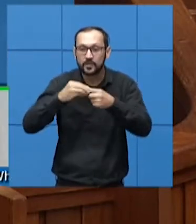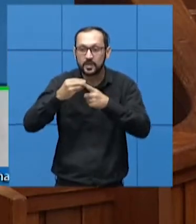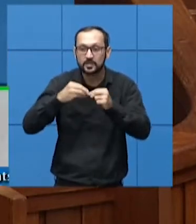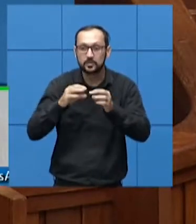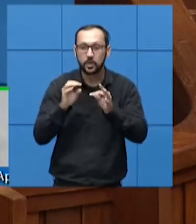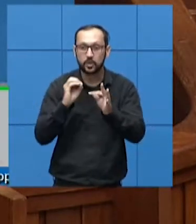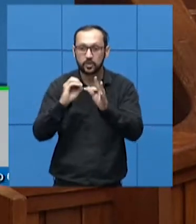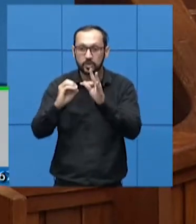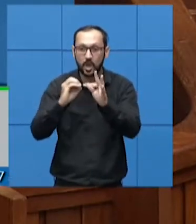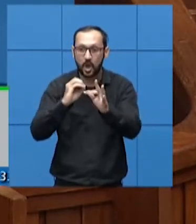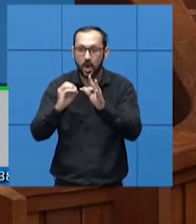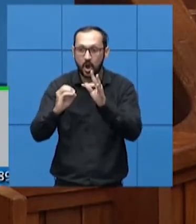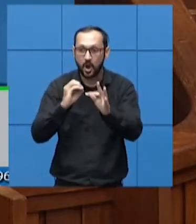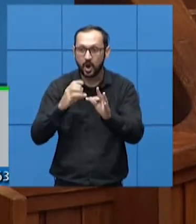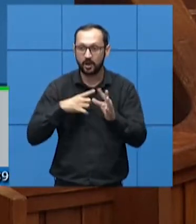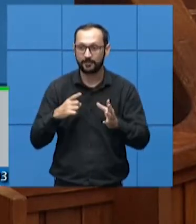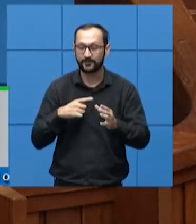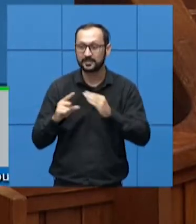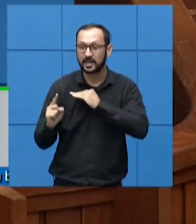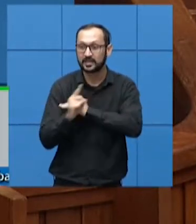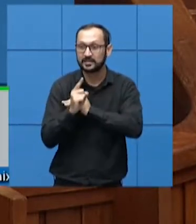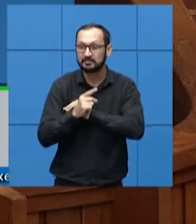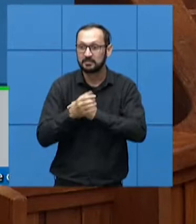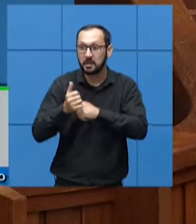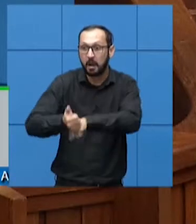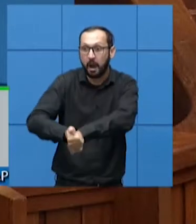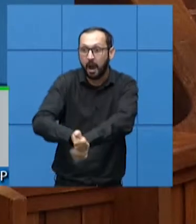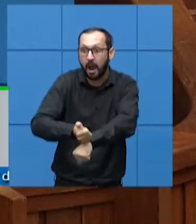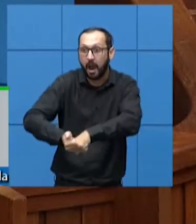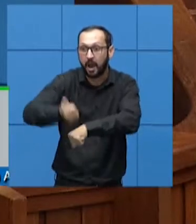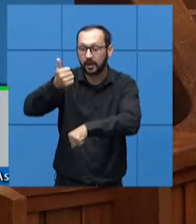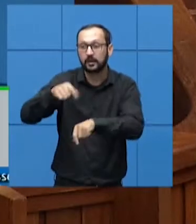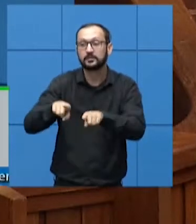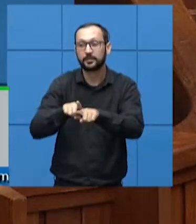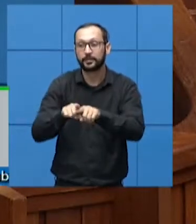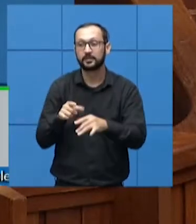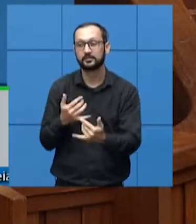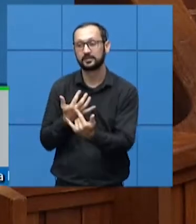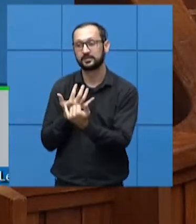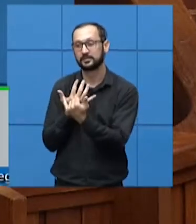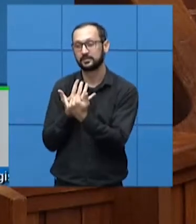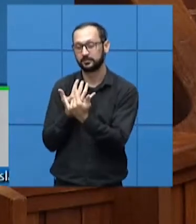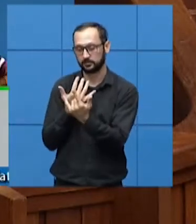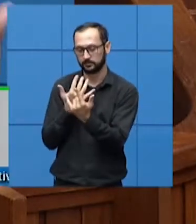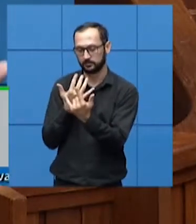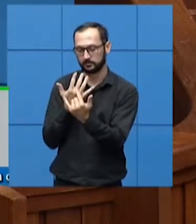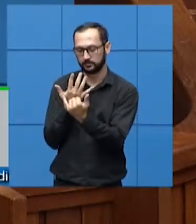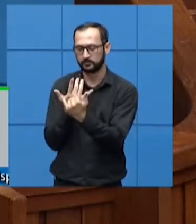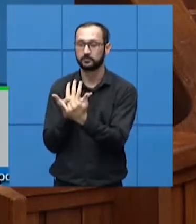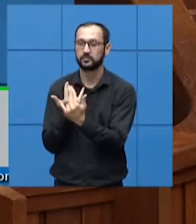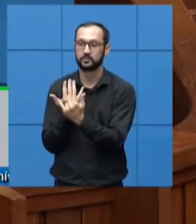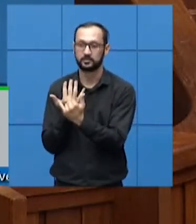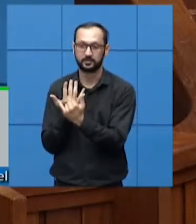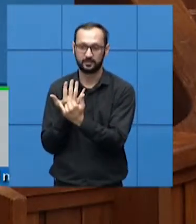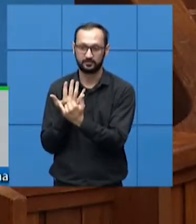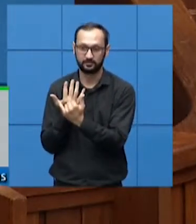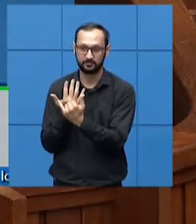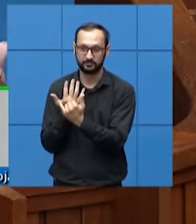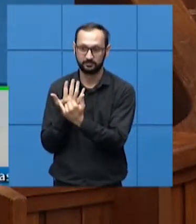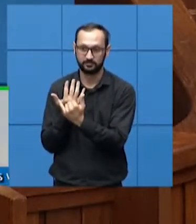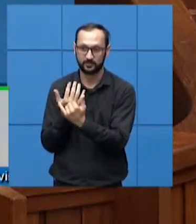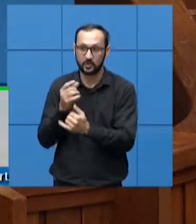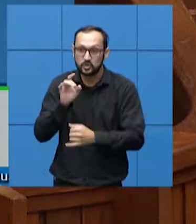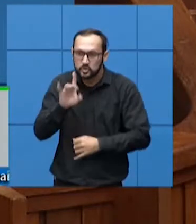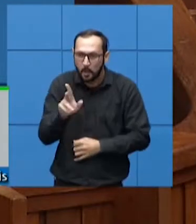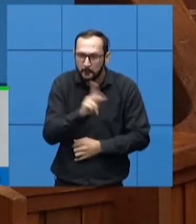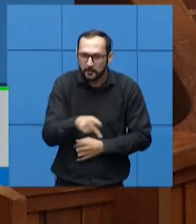TO, para poder ter um atendimento com melhor qualidade e também da assistência social. Não é somente o professor que